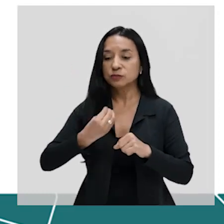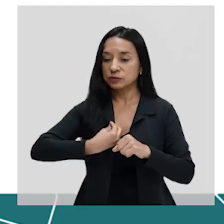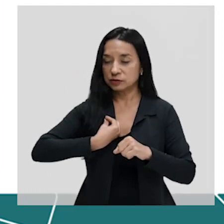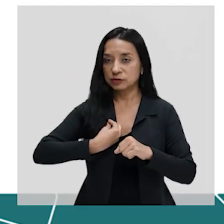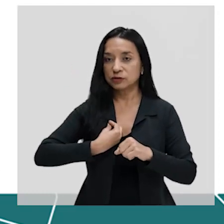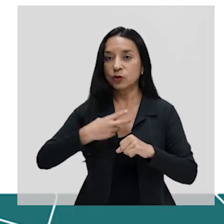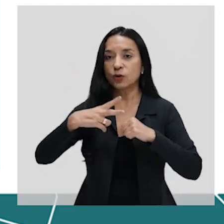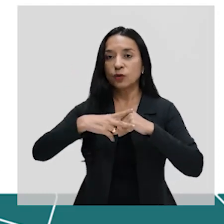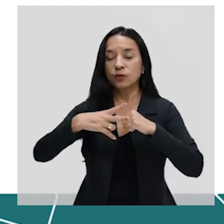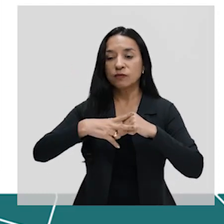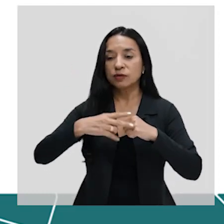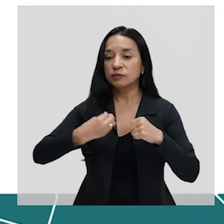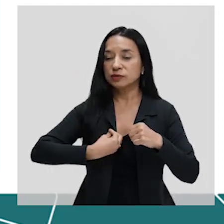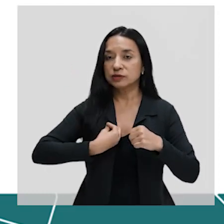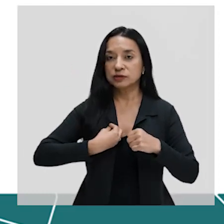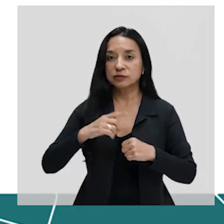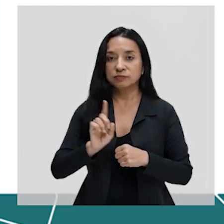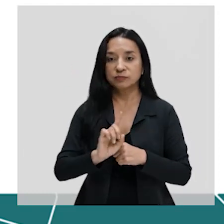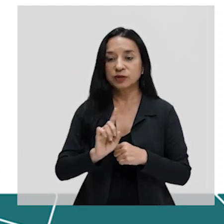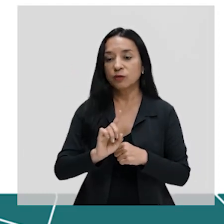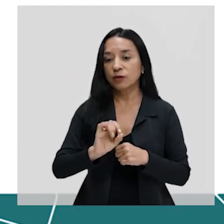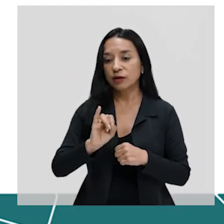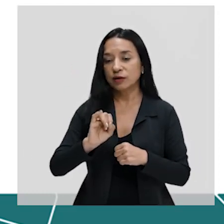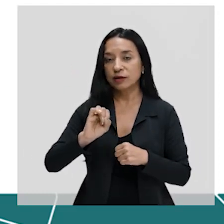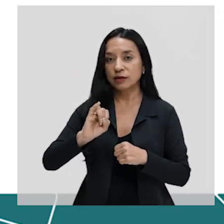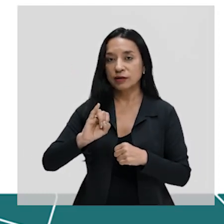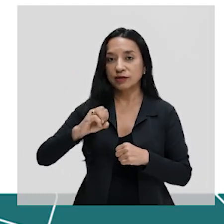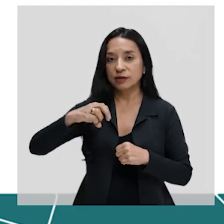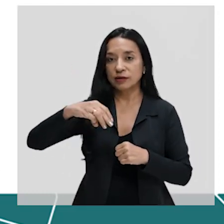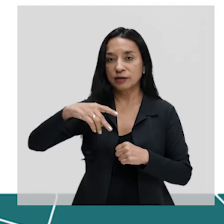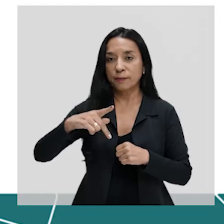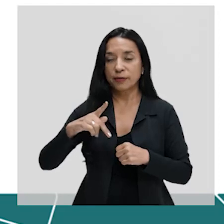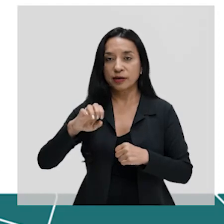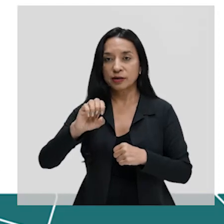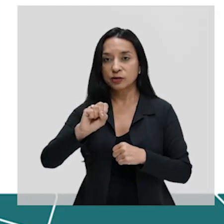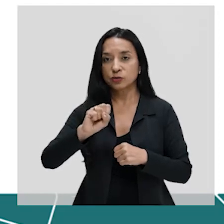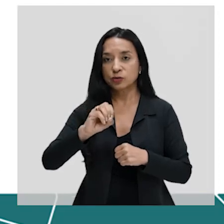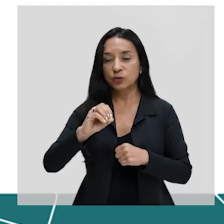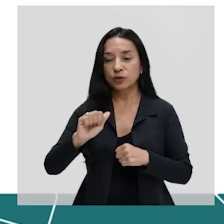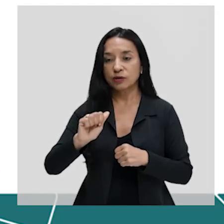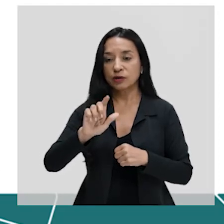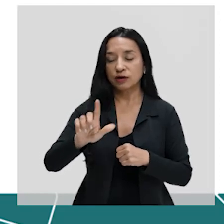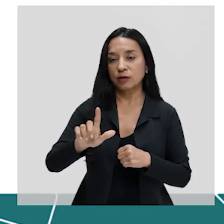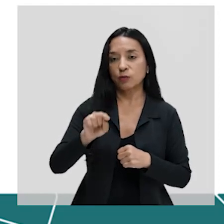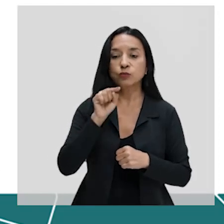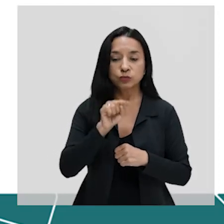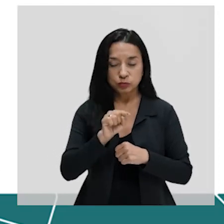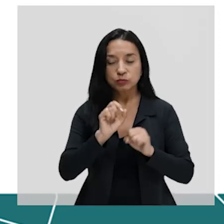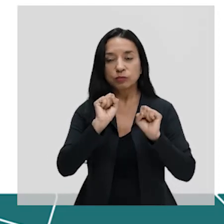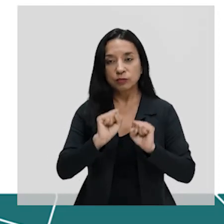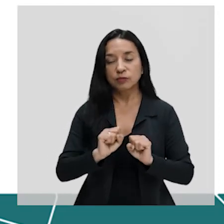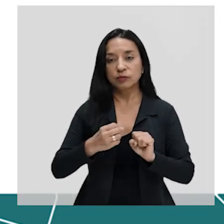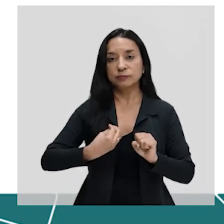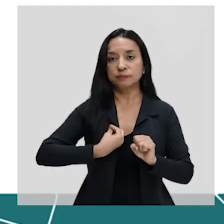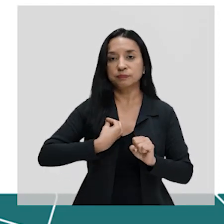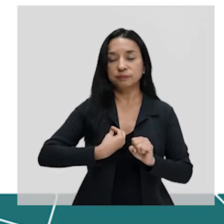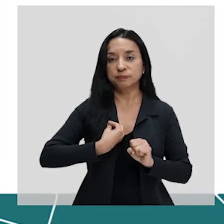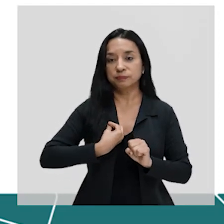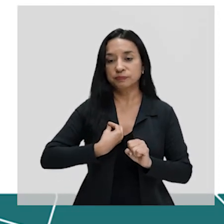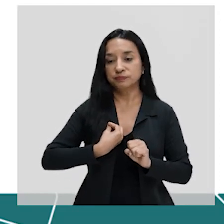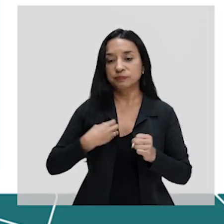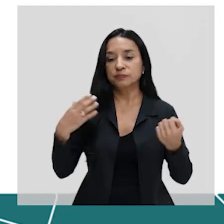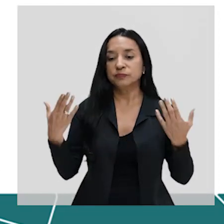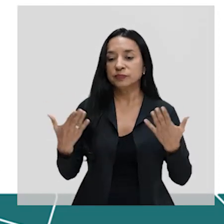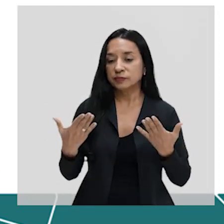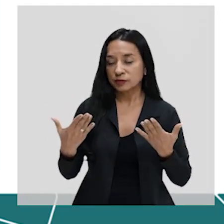verbo existir é um verbo que não é impessoal. Eu posso existir, tu podes existir.